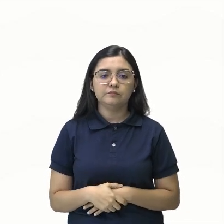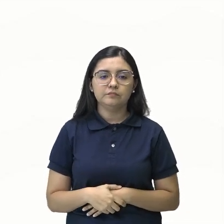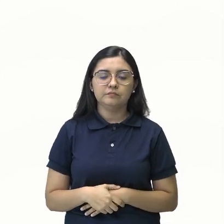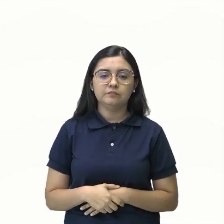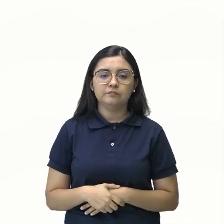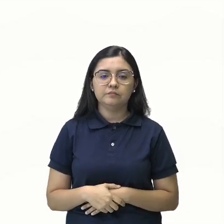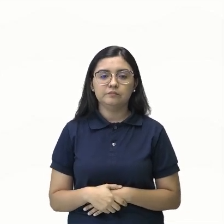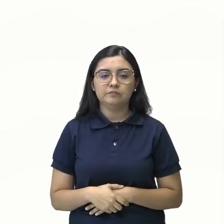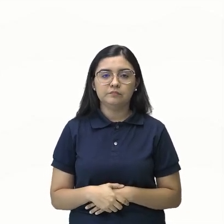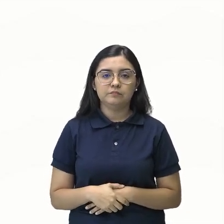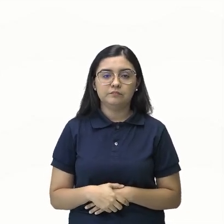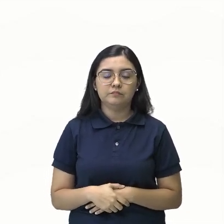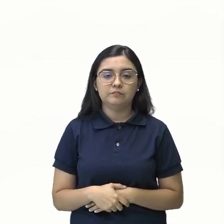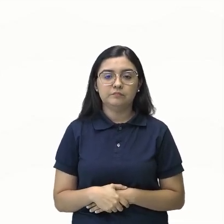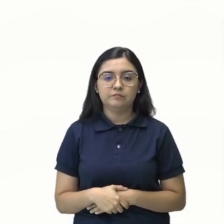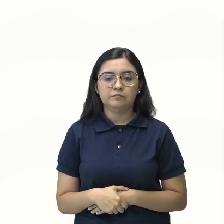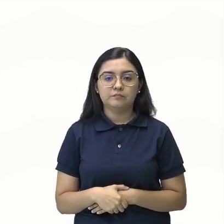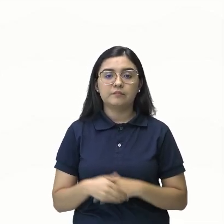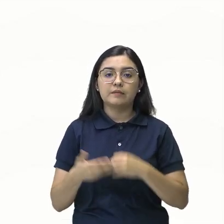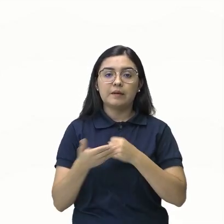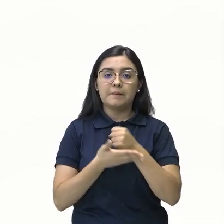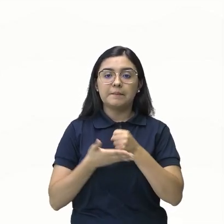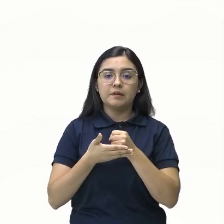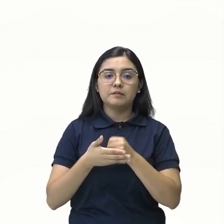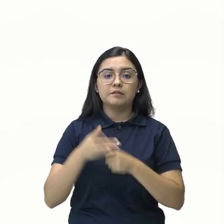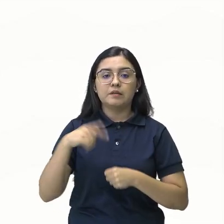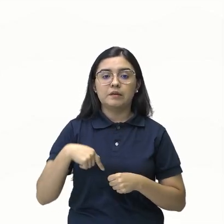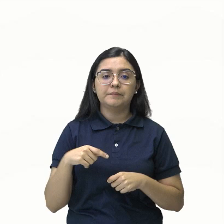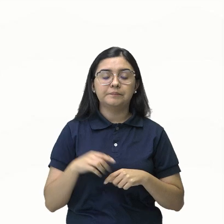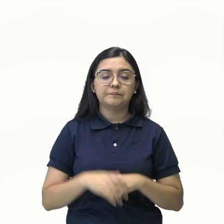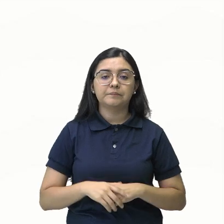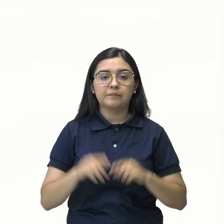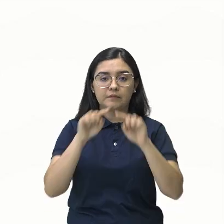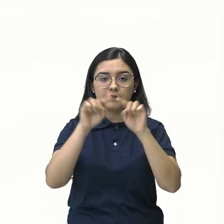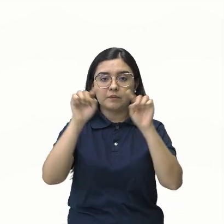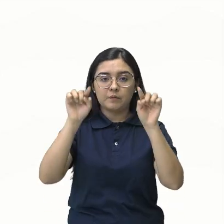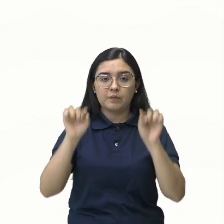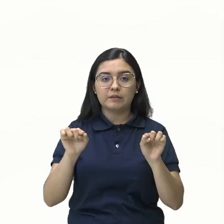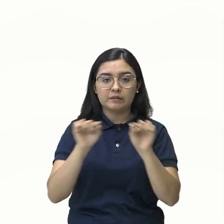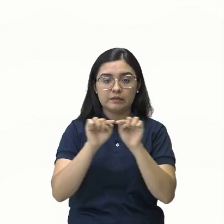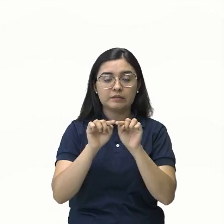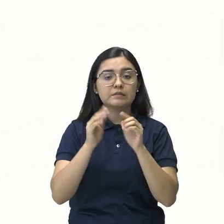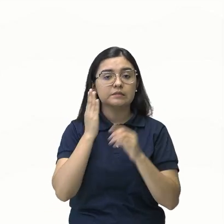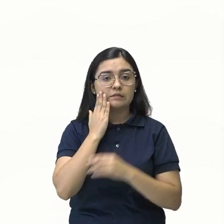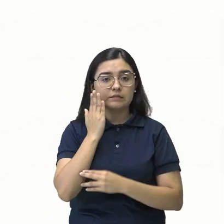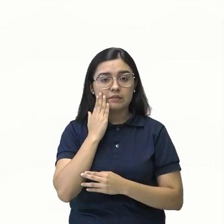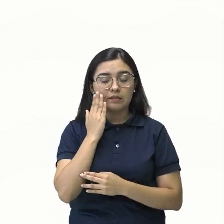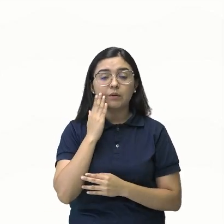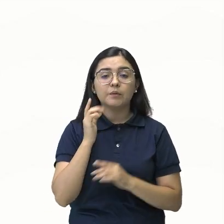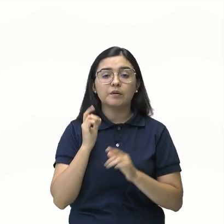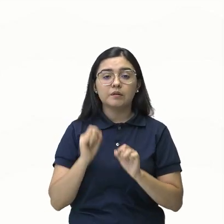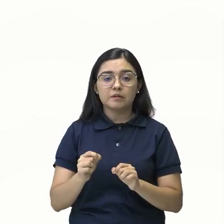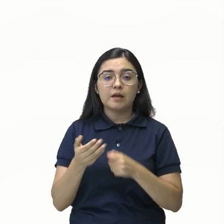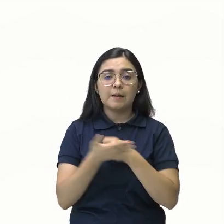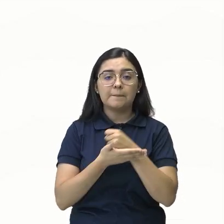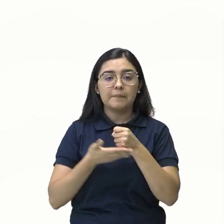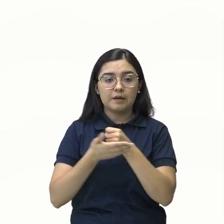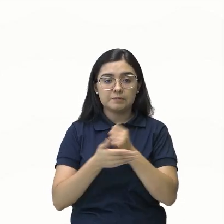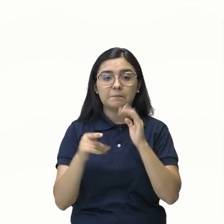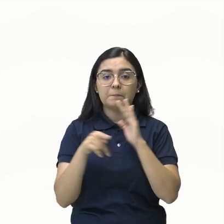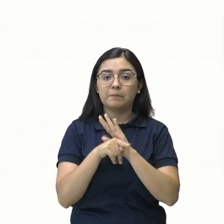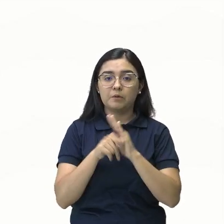Então, 9 metros de altura e base quadrada. Então, olha aí, eu já sei que aqui a